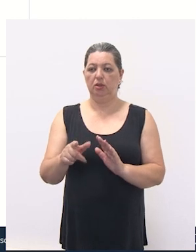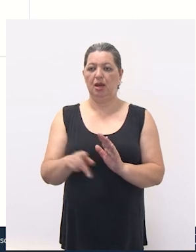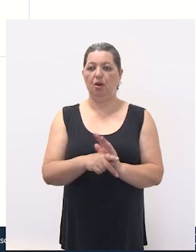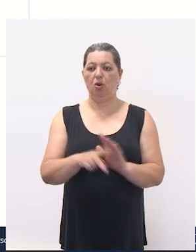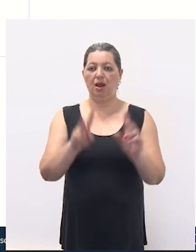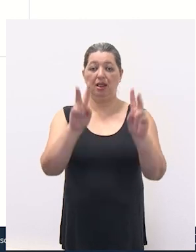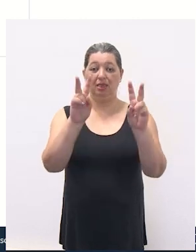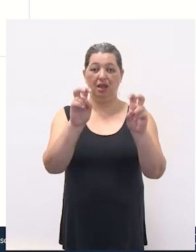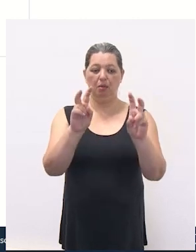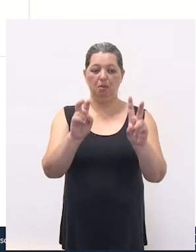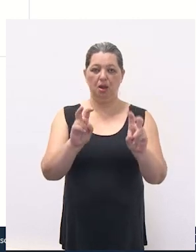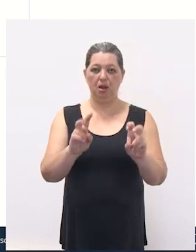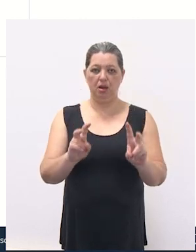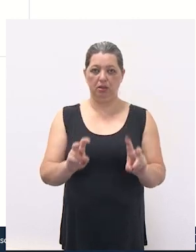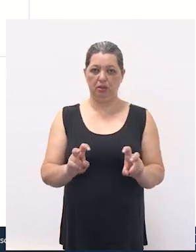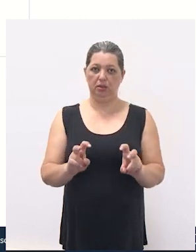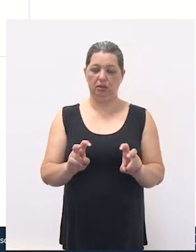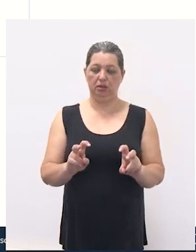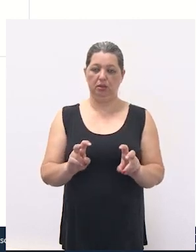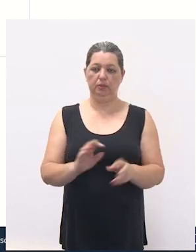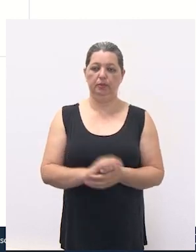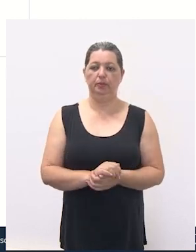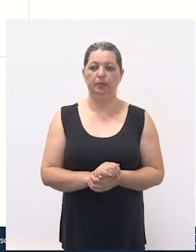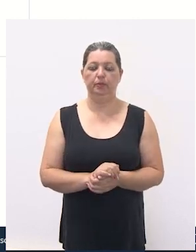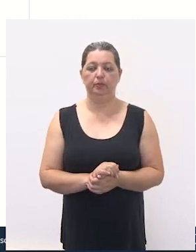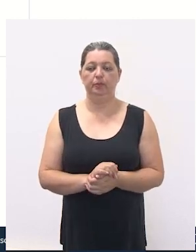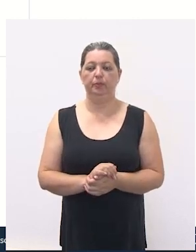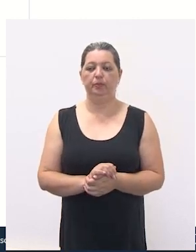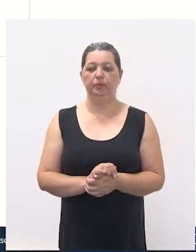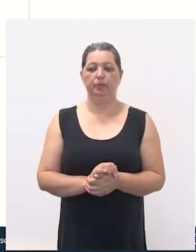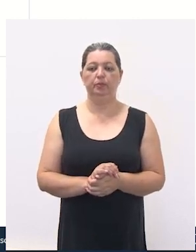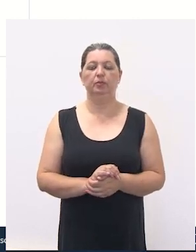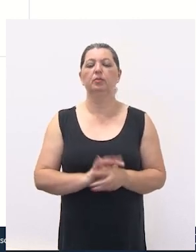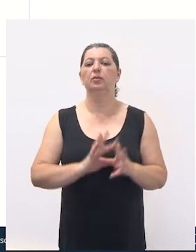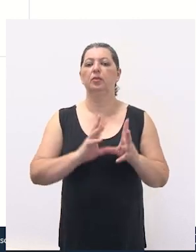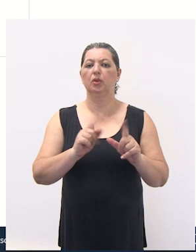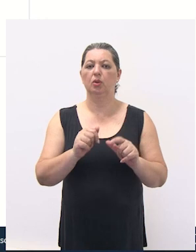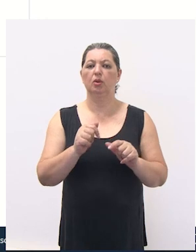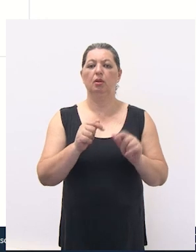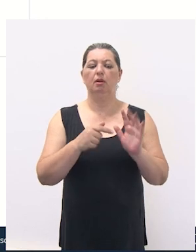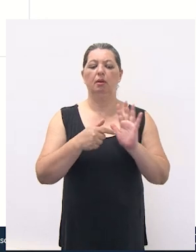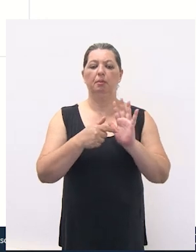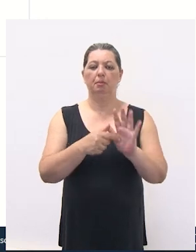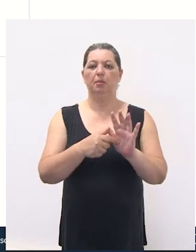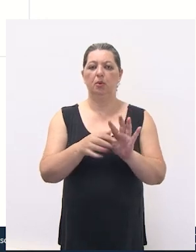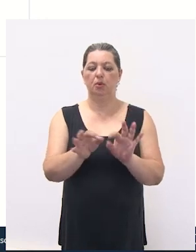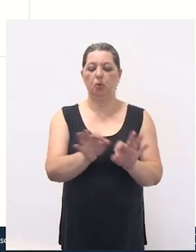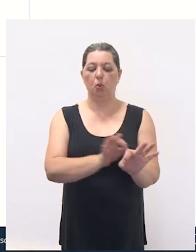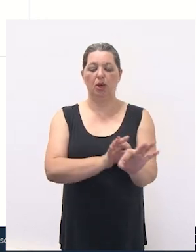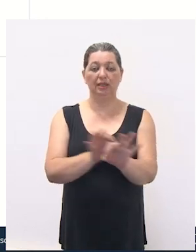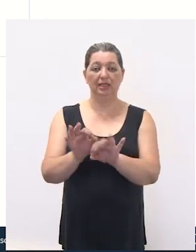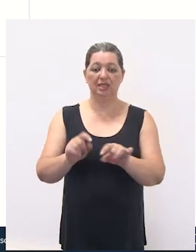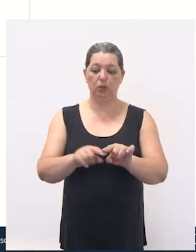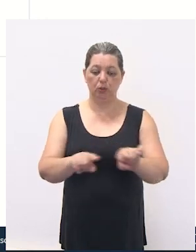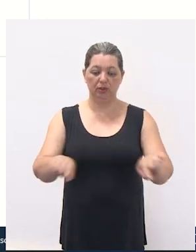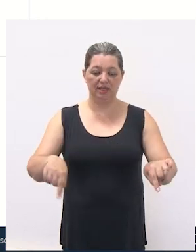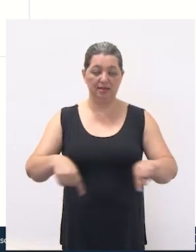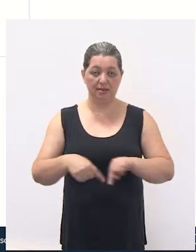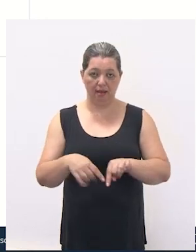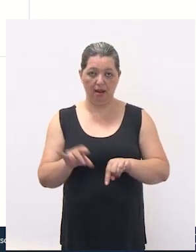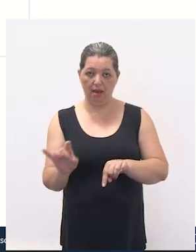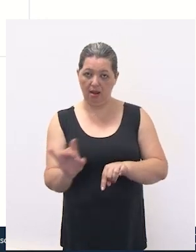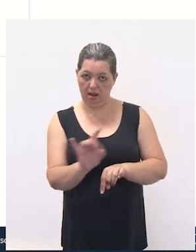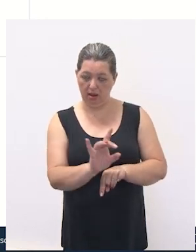é temas. Então, é aqui que vai dar toda a organização das suas salas, né? Eu sempre sugiro